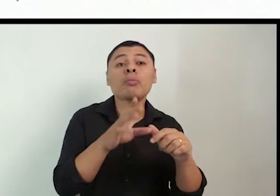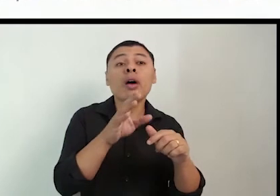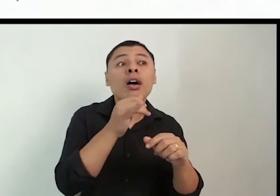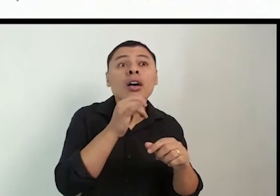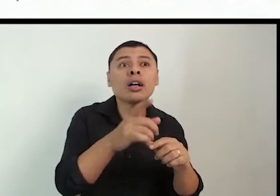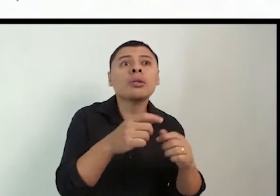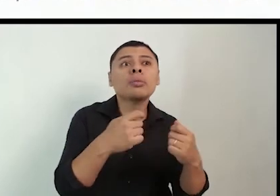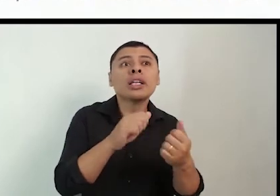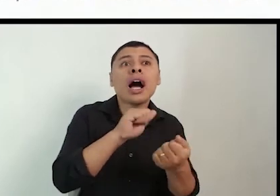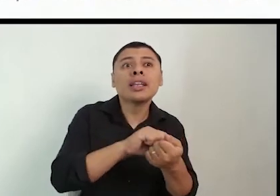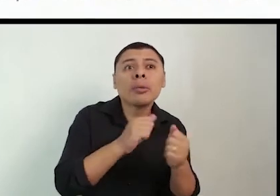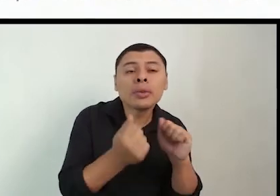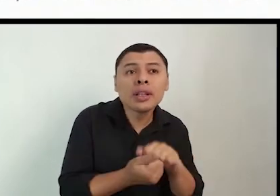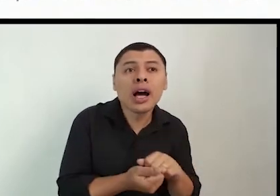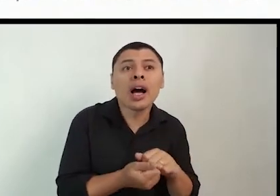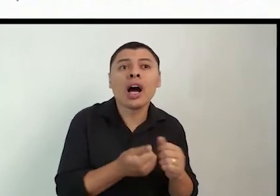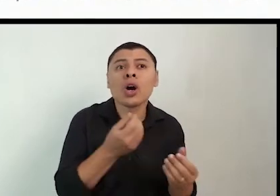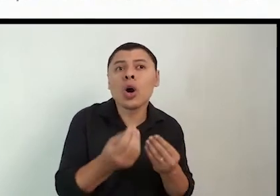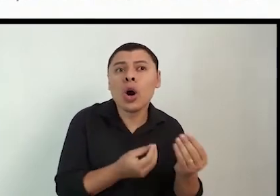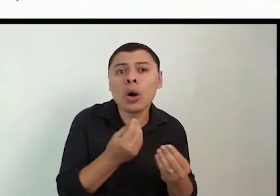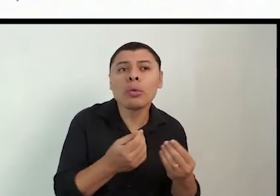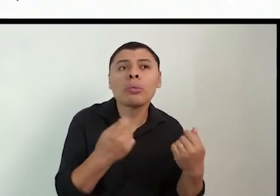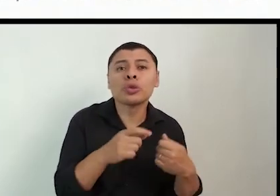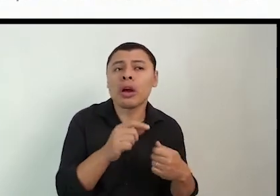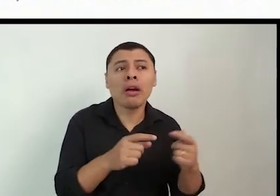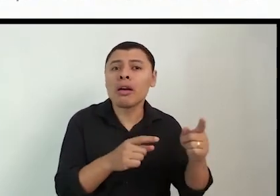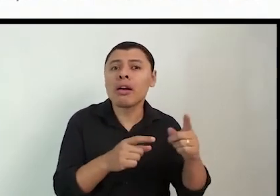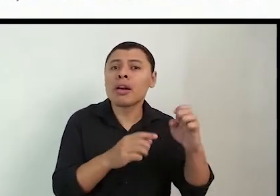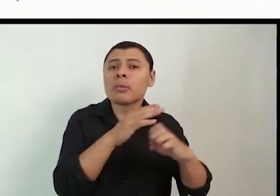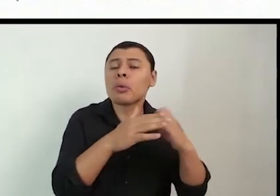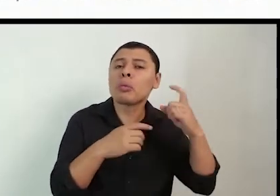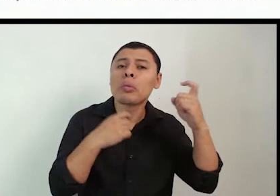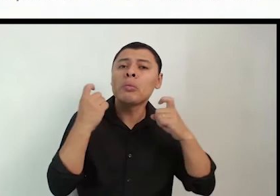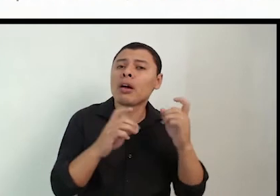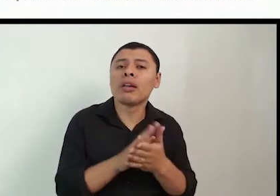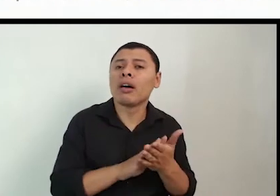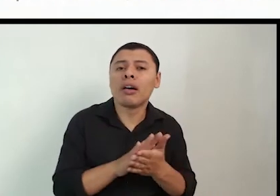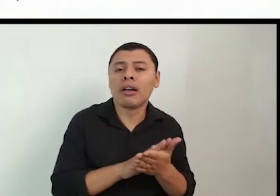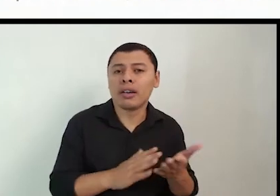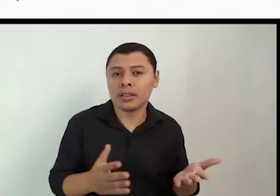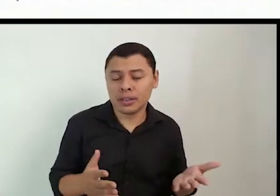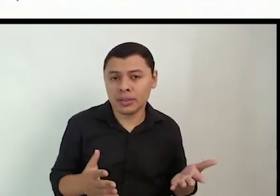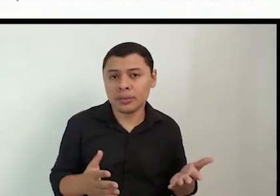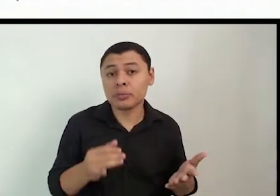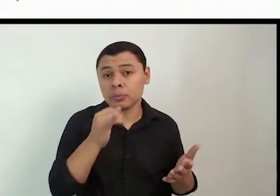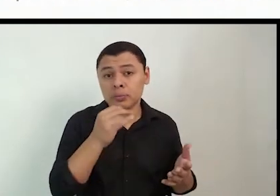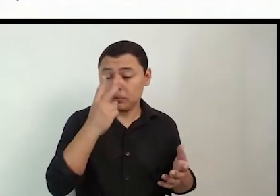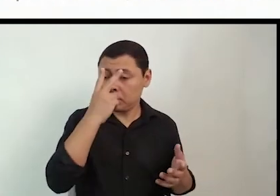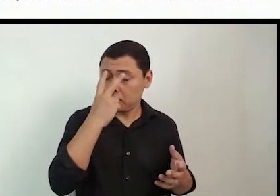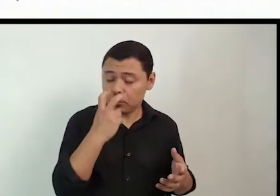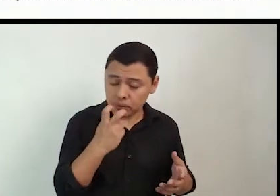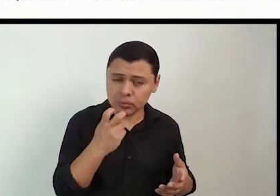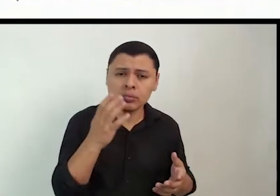que você quer não, de que você precisa, aliás. Por exemplo, para deficientes visuais, lógico,